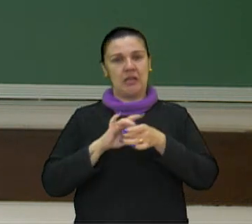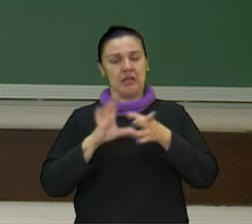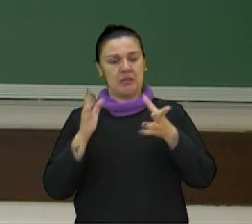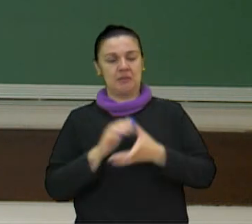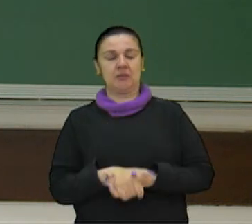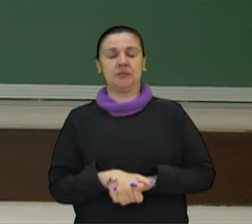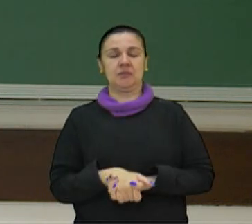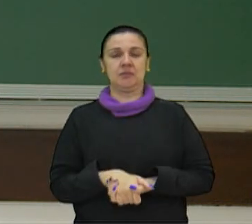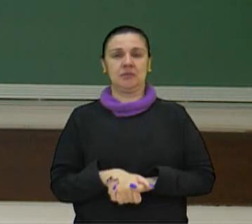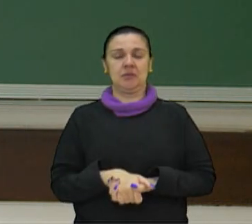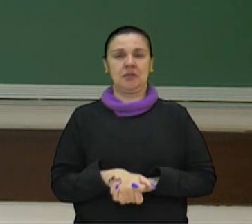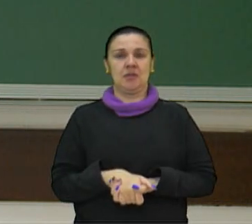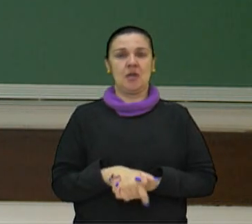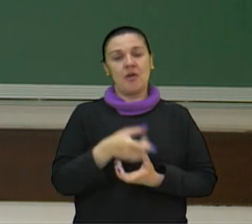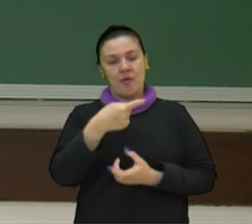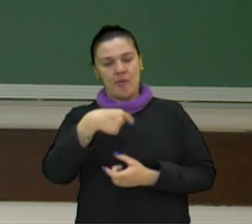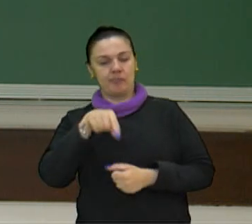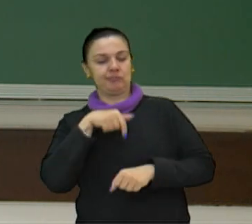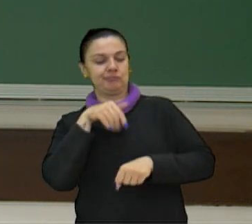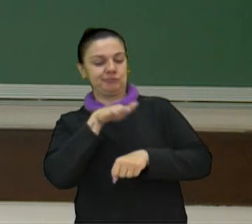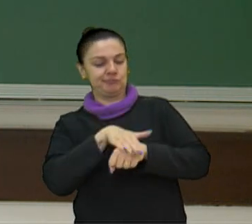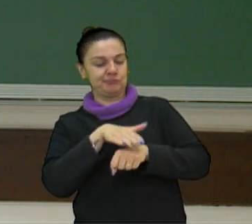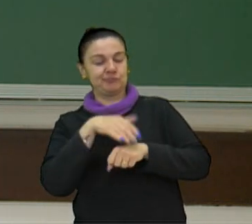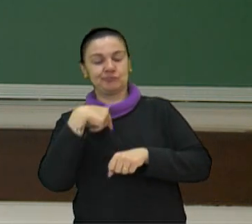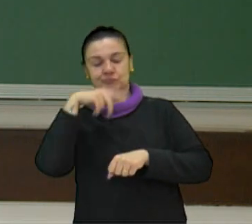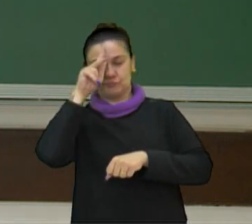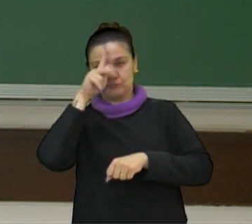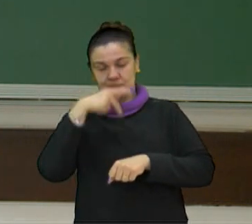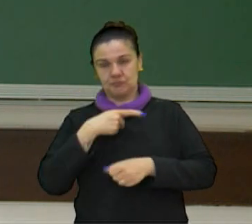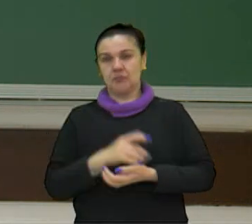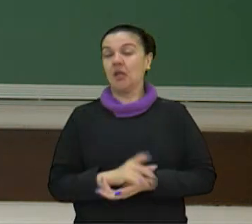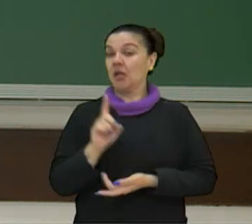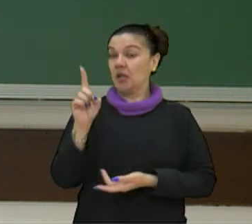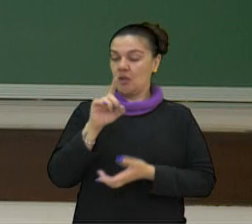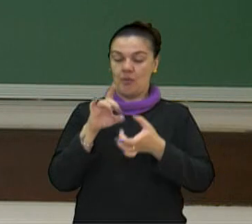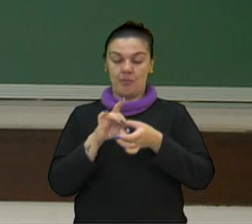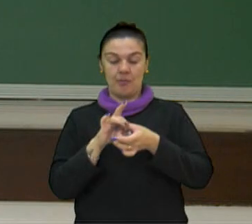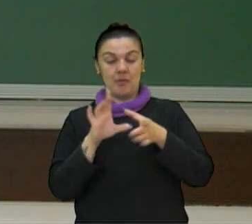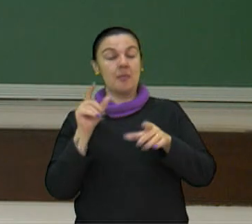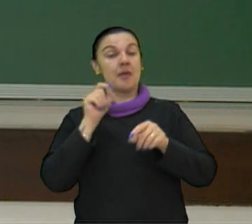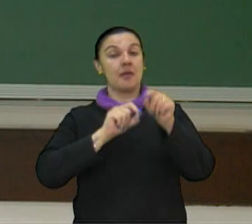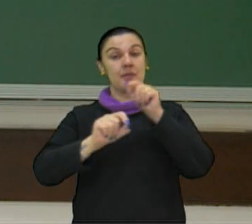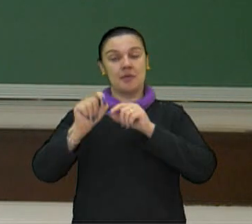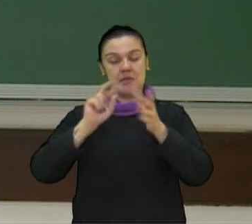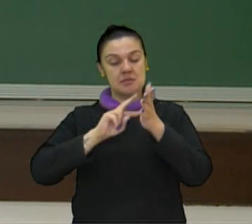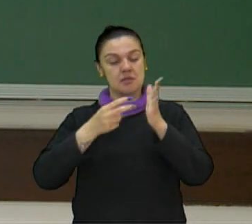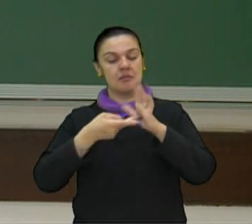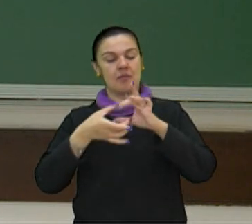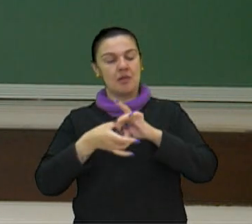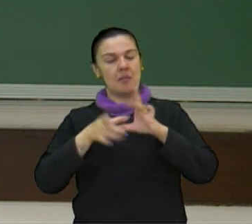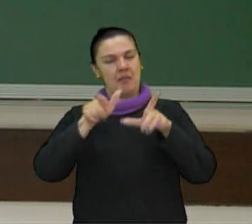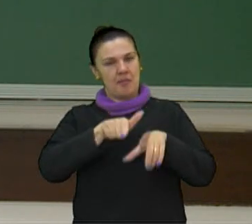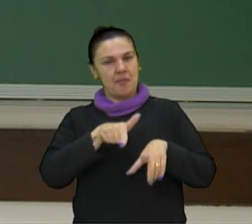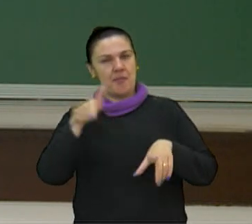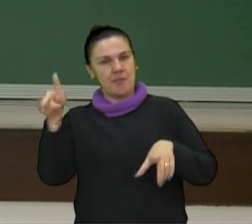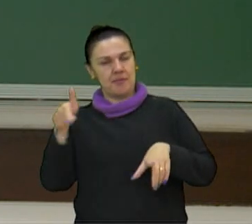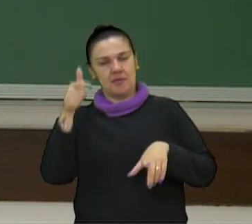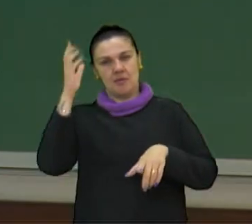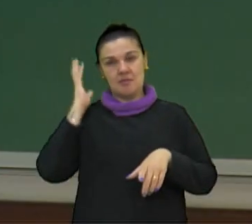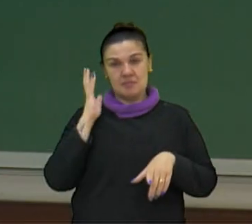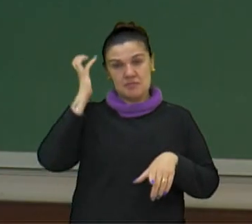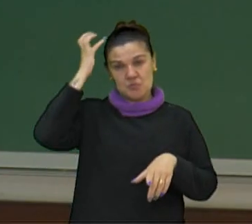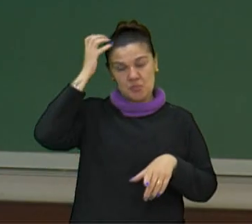não significa eu agir por mim mesmo. Liberdade para Spinoza, na verdade, é uma outra coisa. A